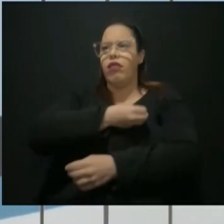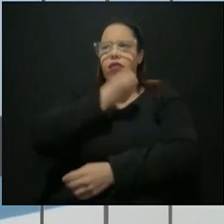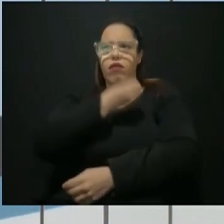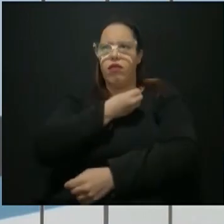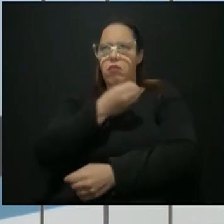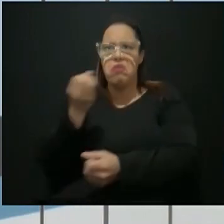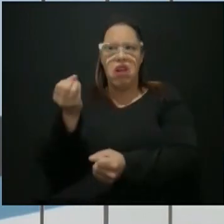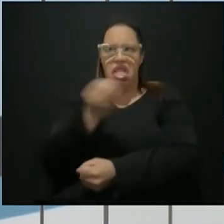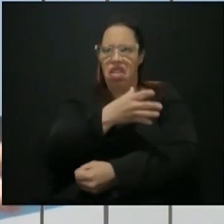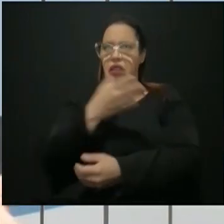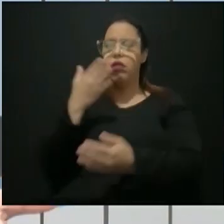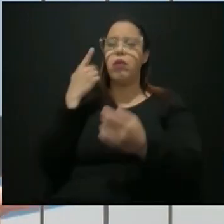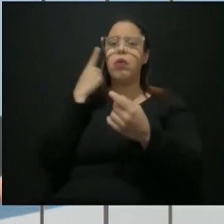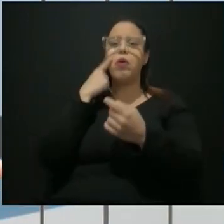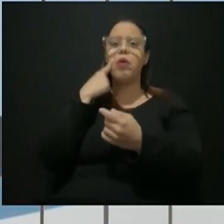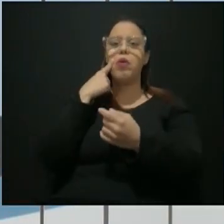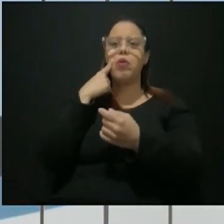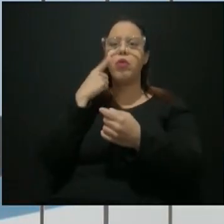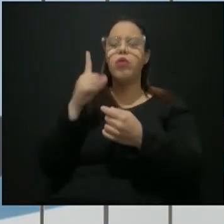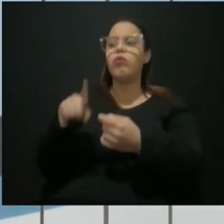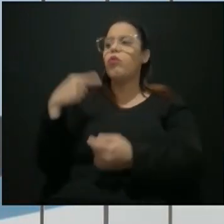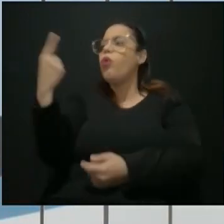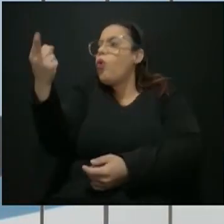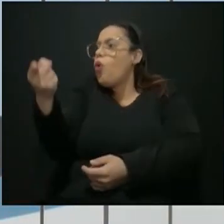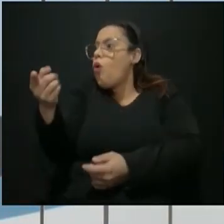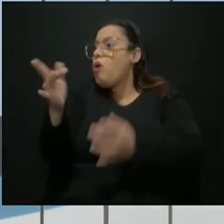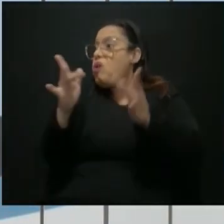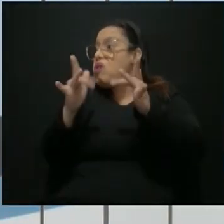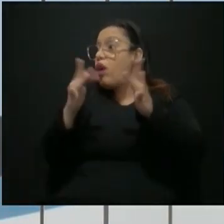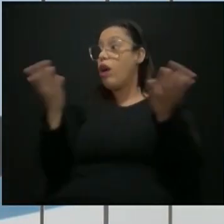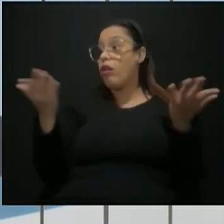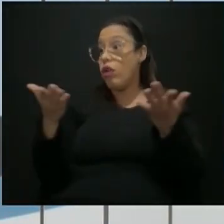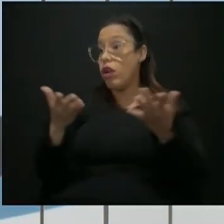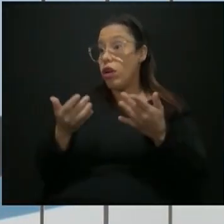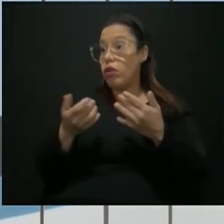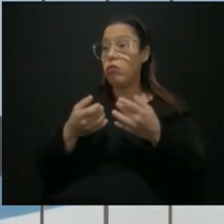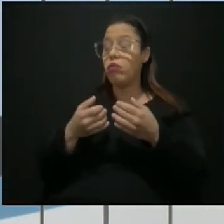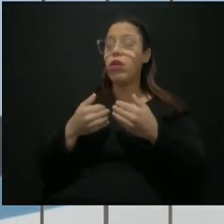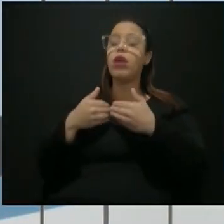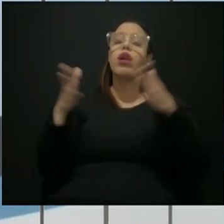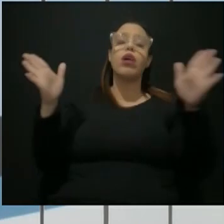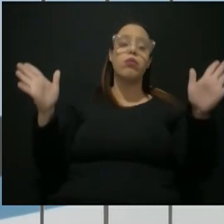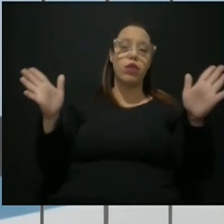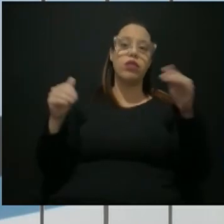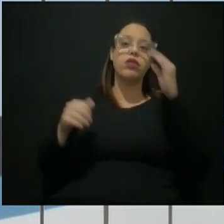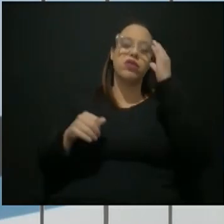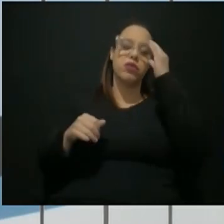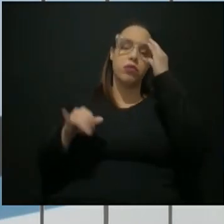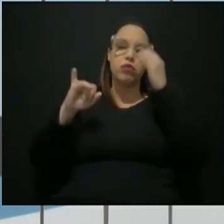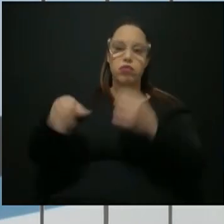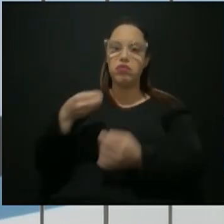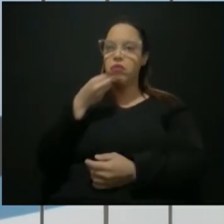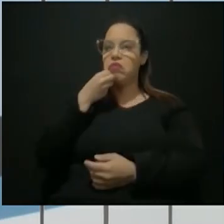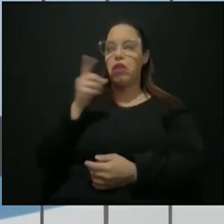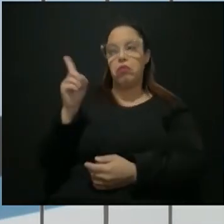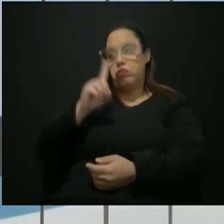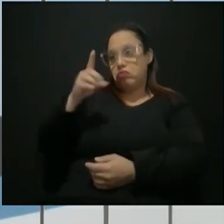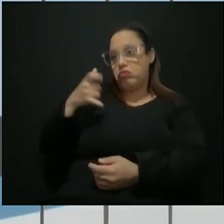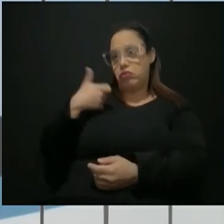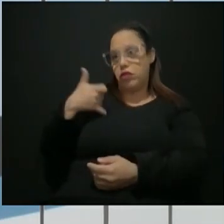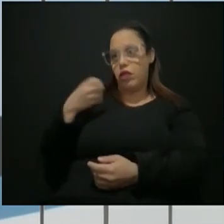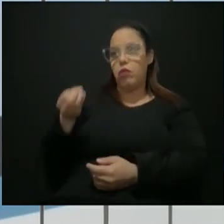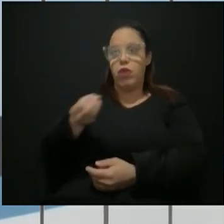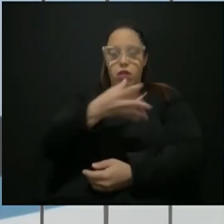né? Talvez não de um outro relacionamento de maneira imediata, mas aberta a essas possibilidades. Exatamente. Então não existe idade para novos projetos,